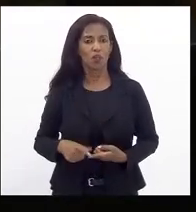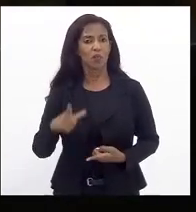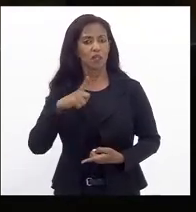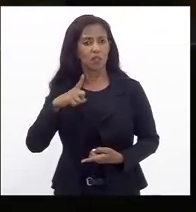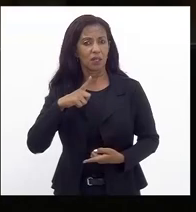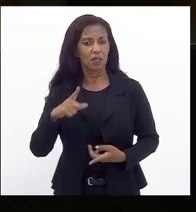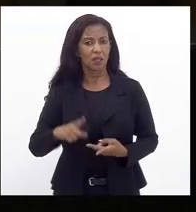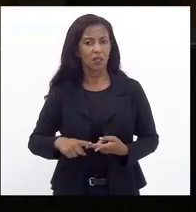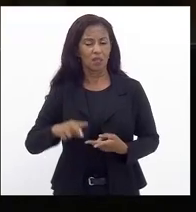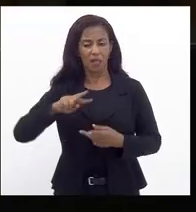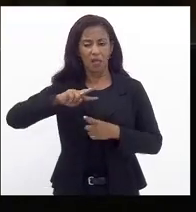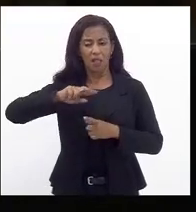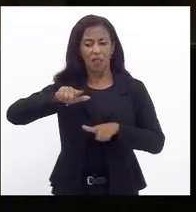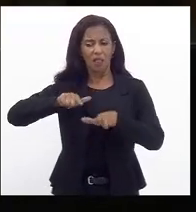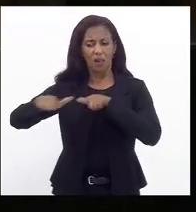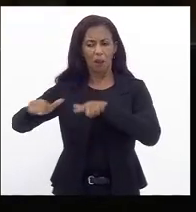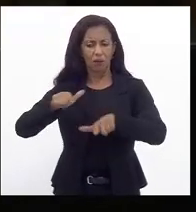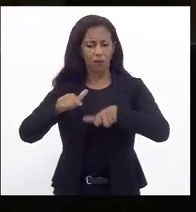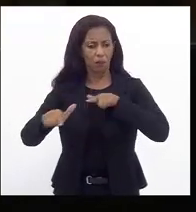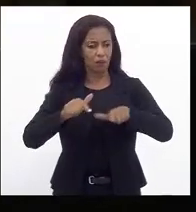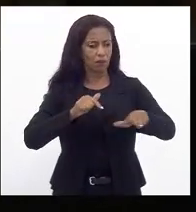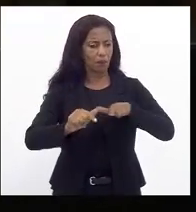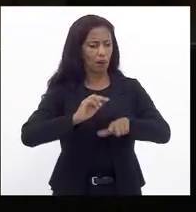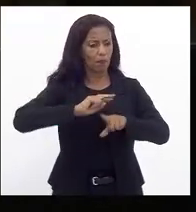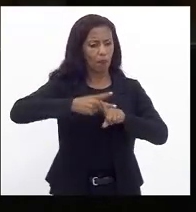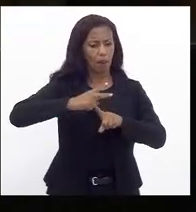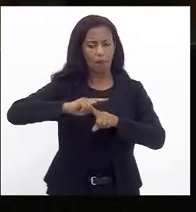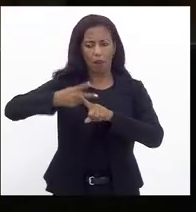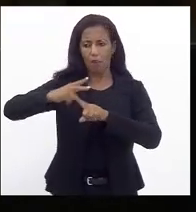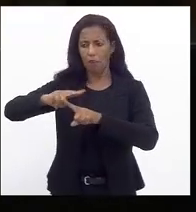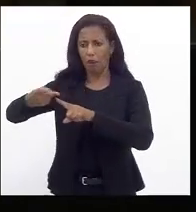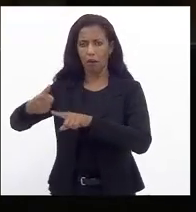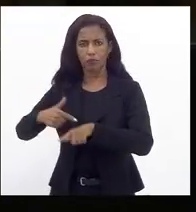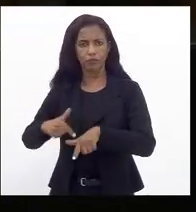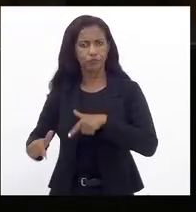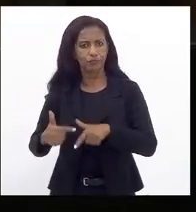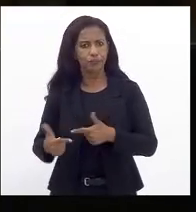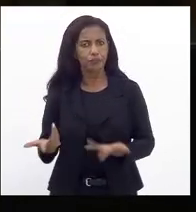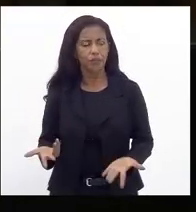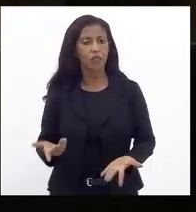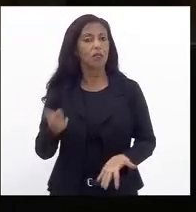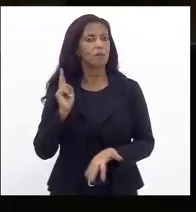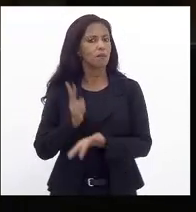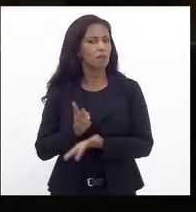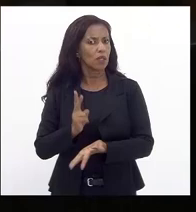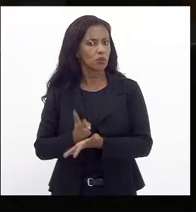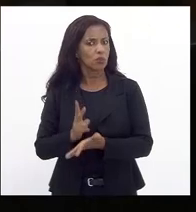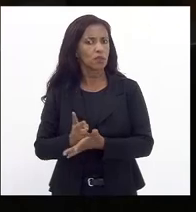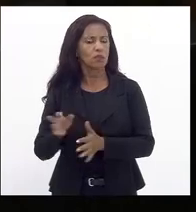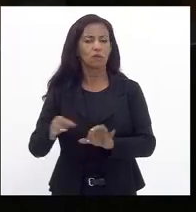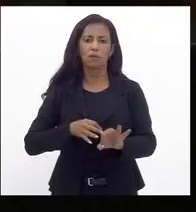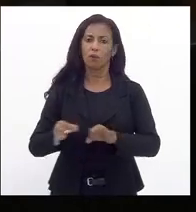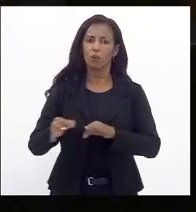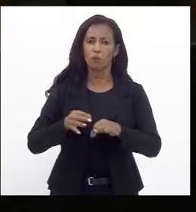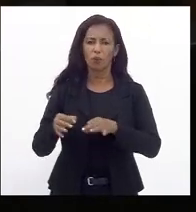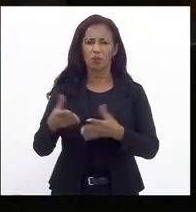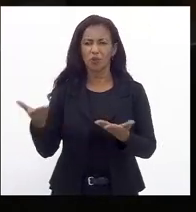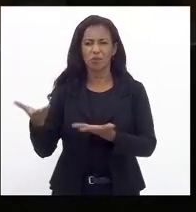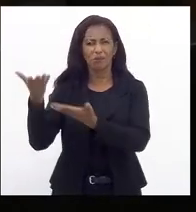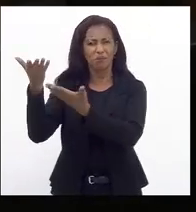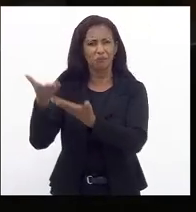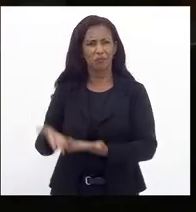que tem dupla tripla quadrupla jornada de trabalho e ainda assim vem um projeto